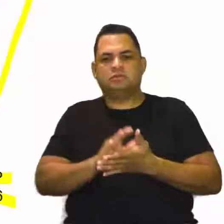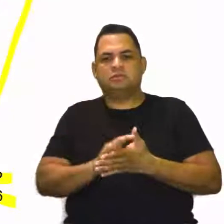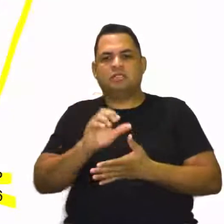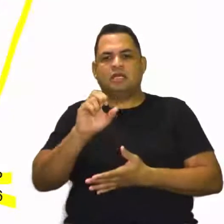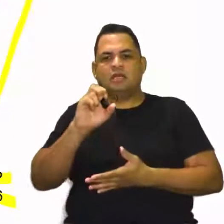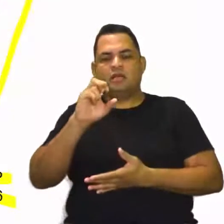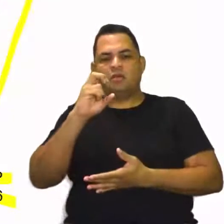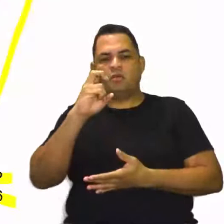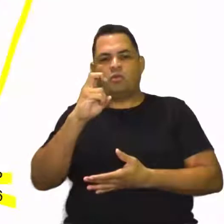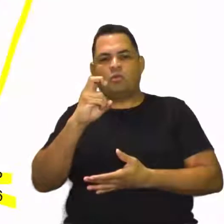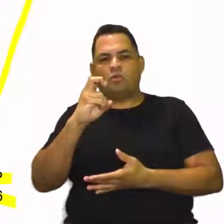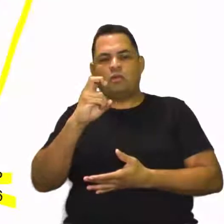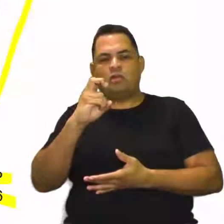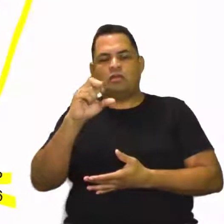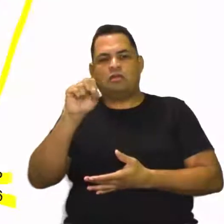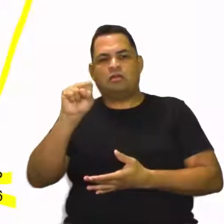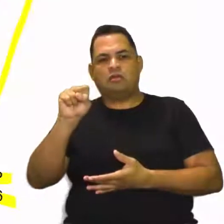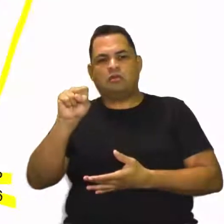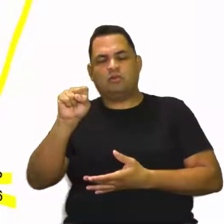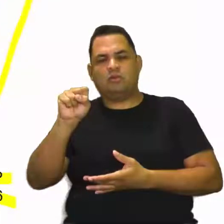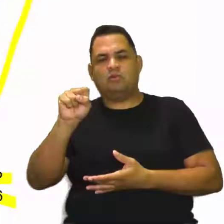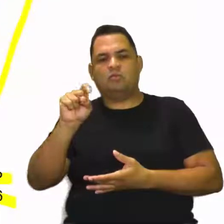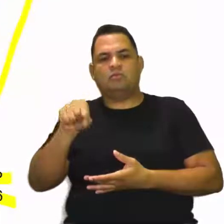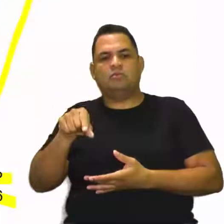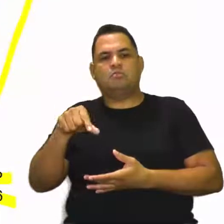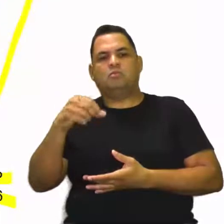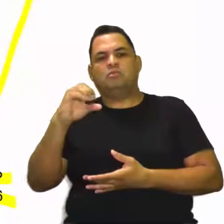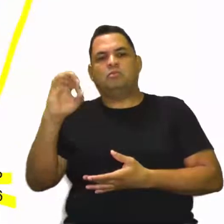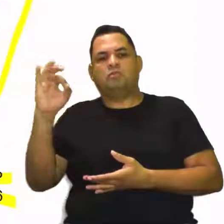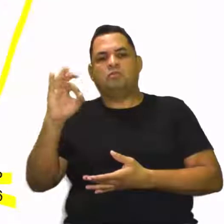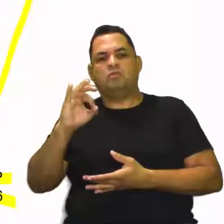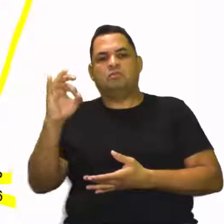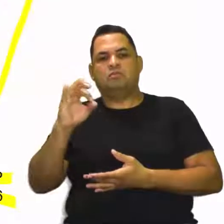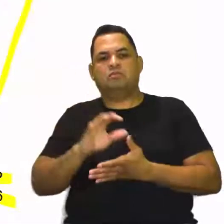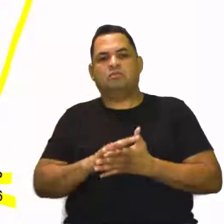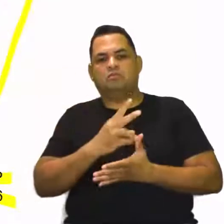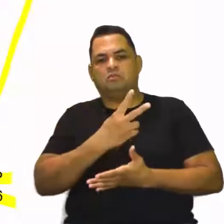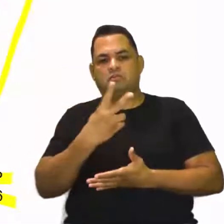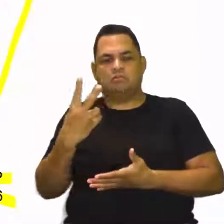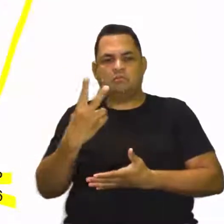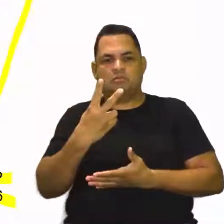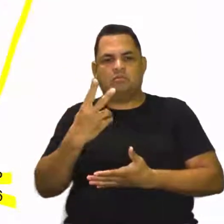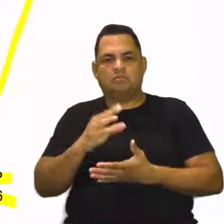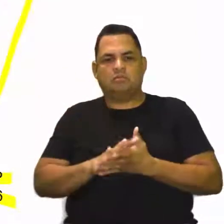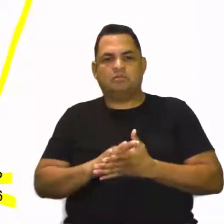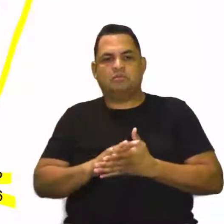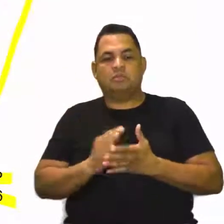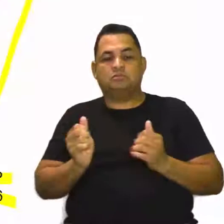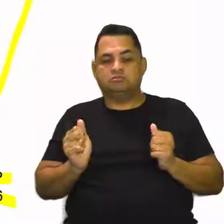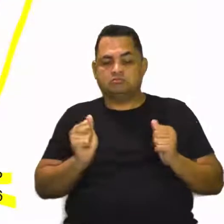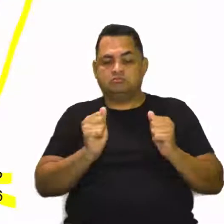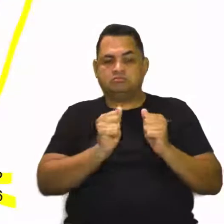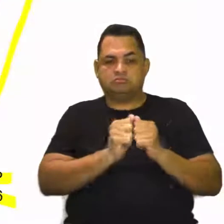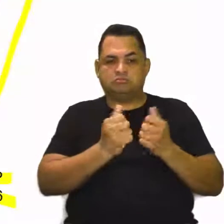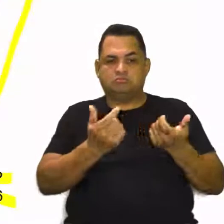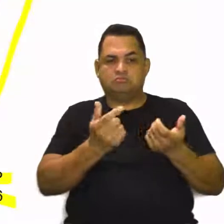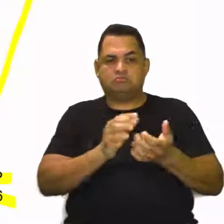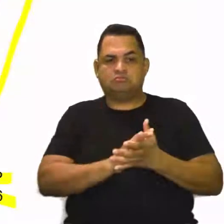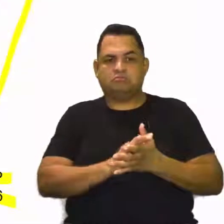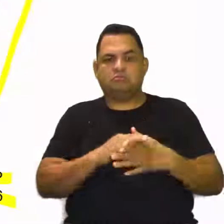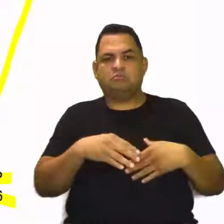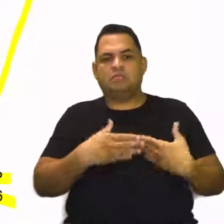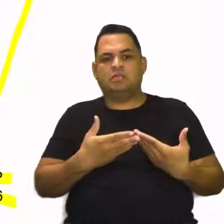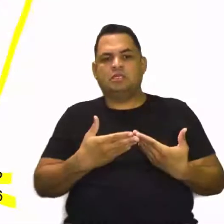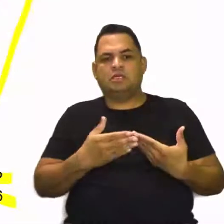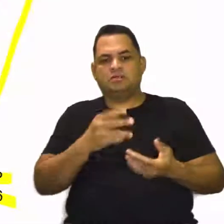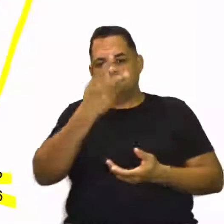tá? Então, assim, são estudos, né? São duas leituras, mas que são muito próximas aí do quanto